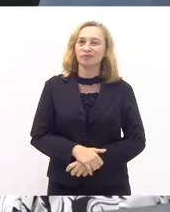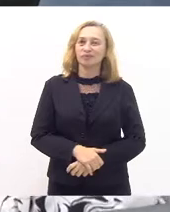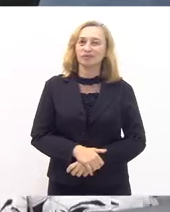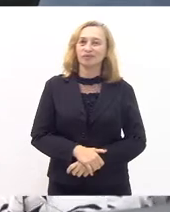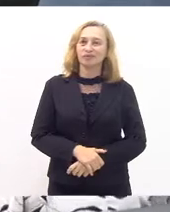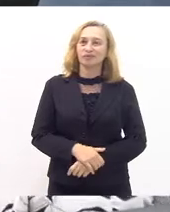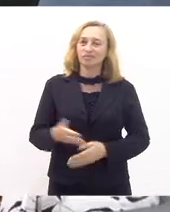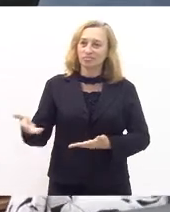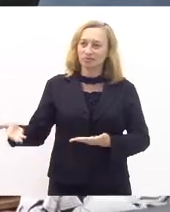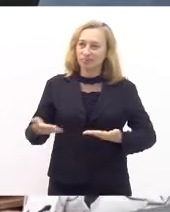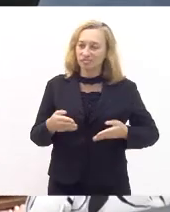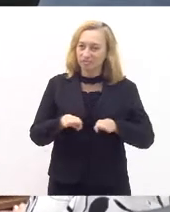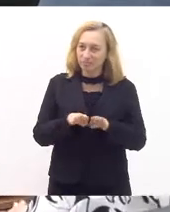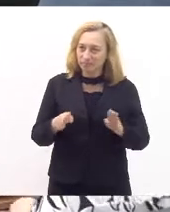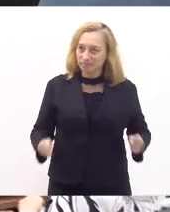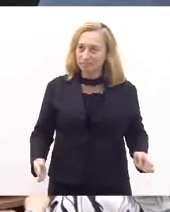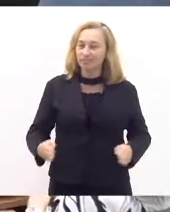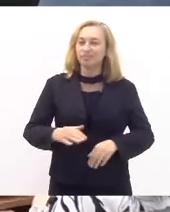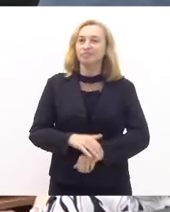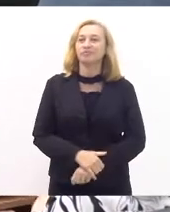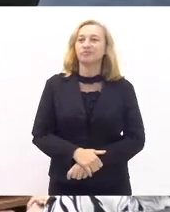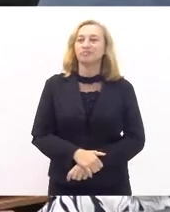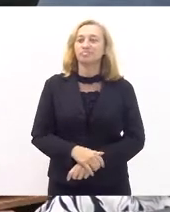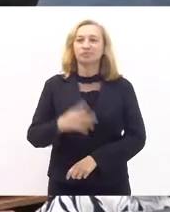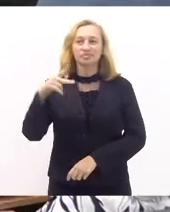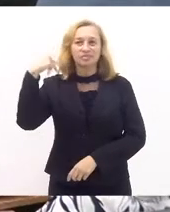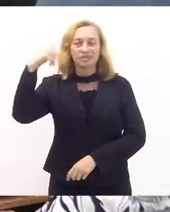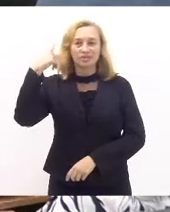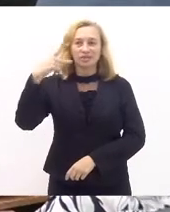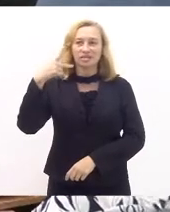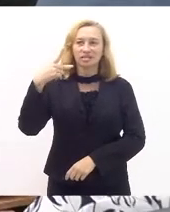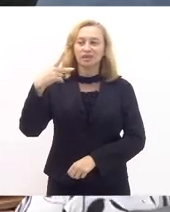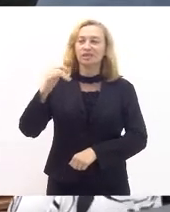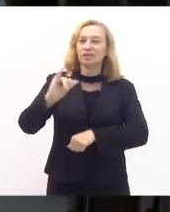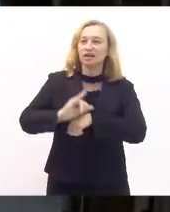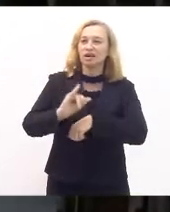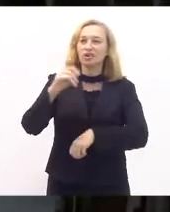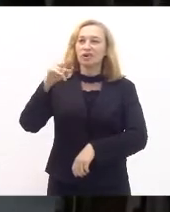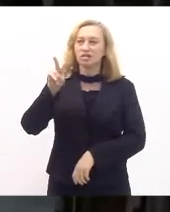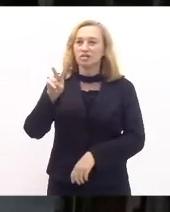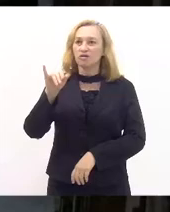Convido para compor a mesa o vereador da capital, Vitor Hugo.